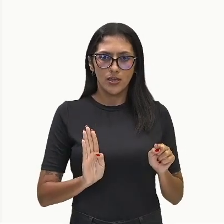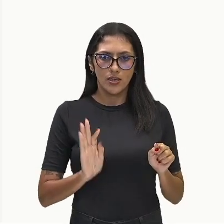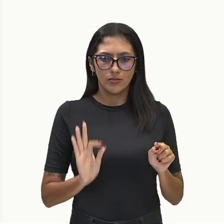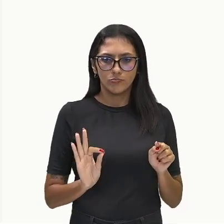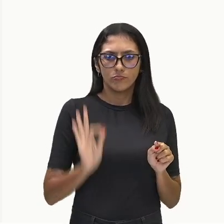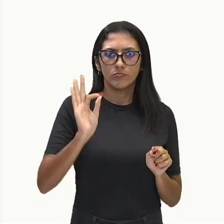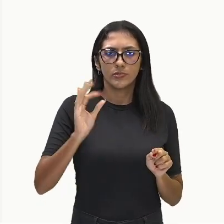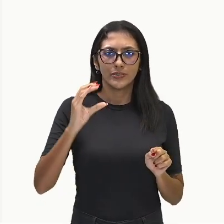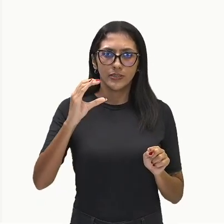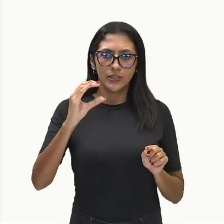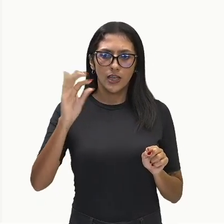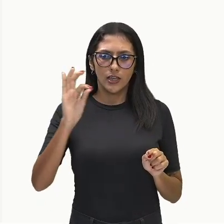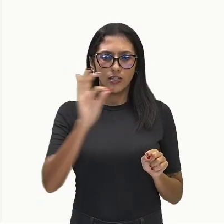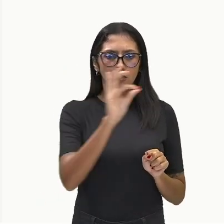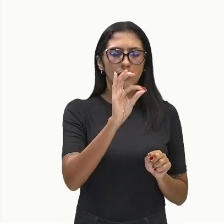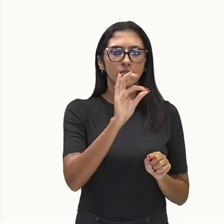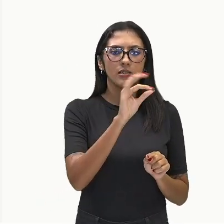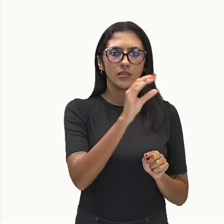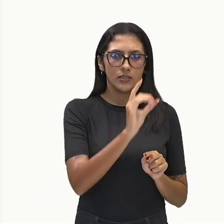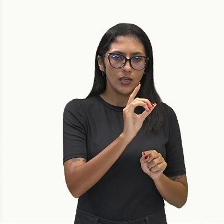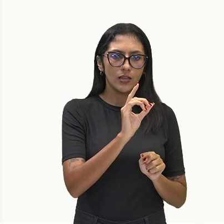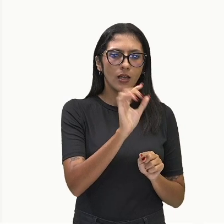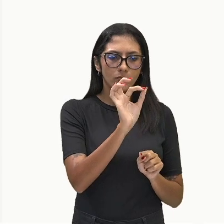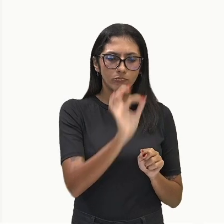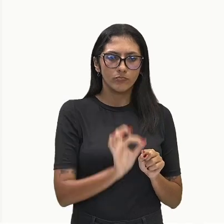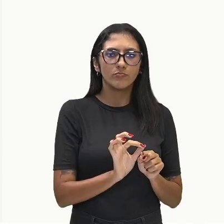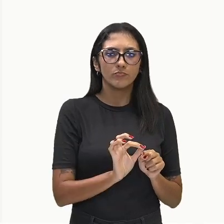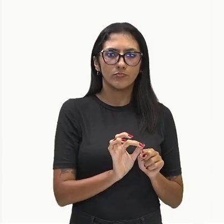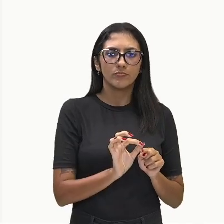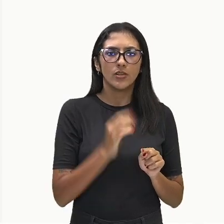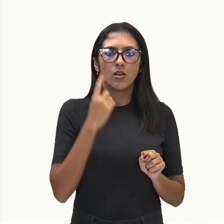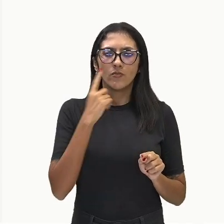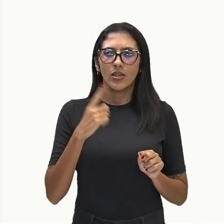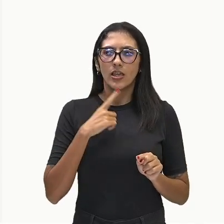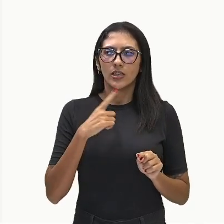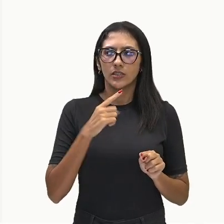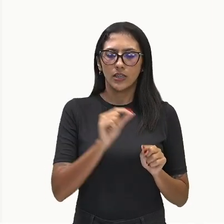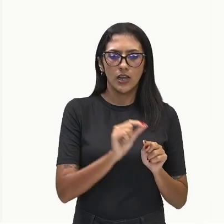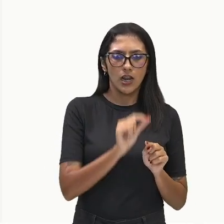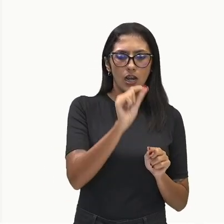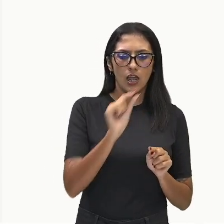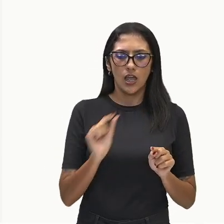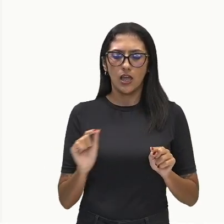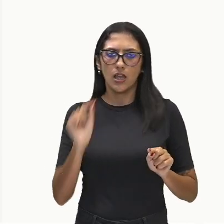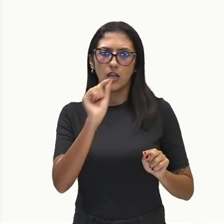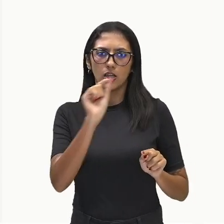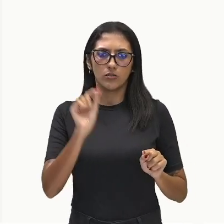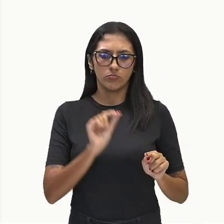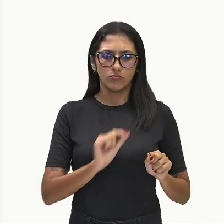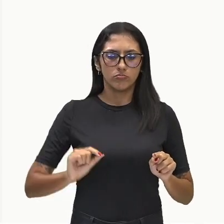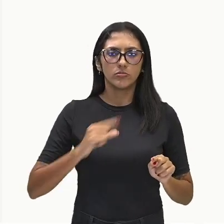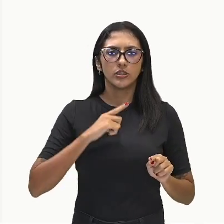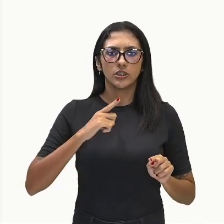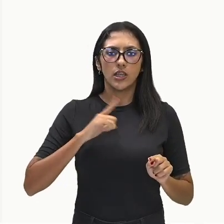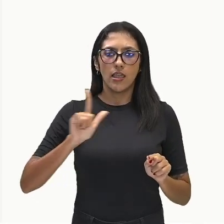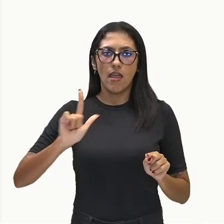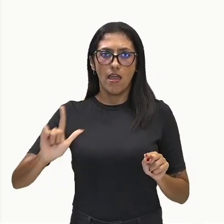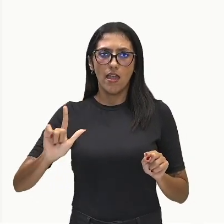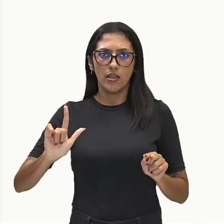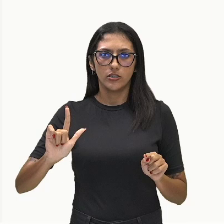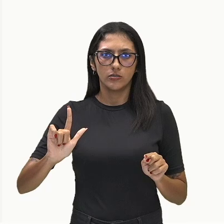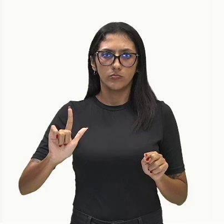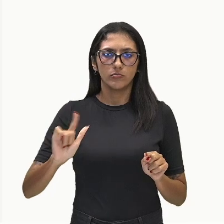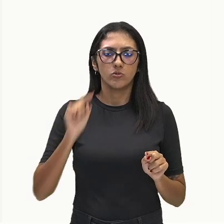que é um quadrado cujo lado mede L. O quadrado tem todas as medidas iguais a